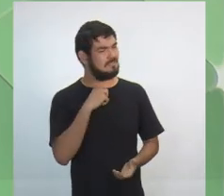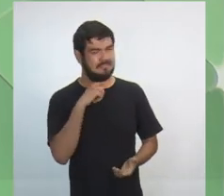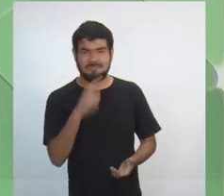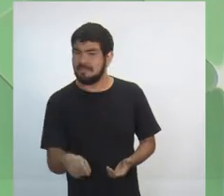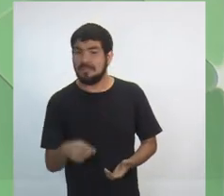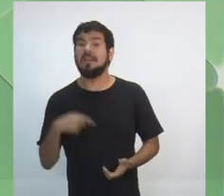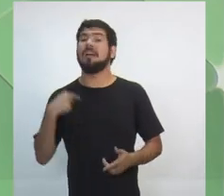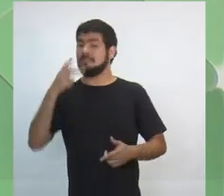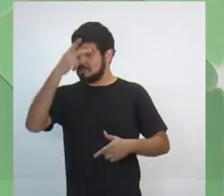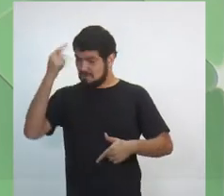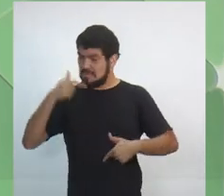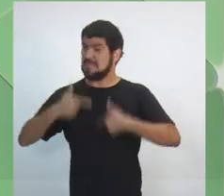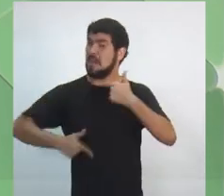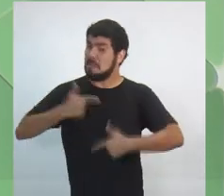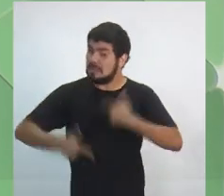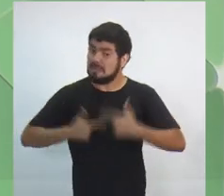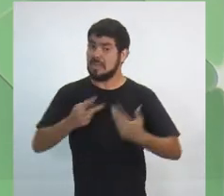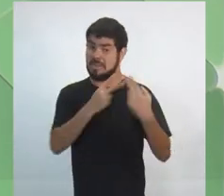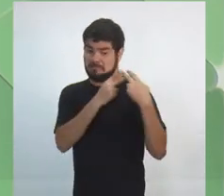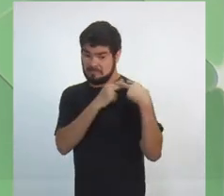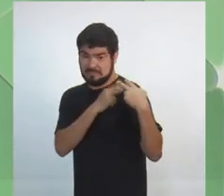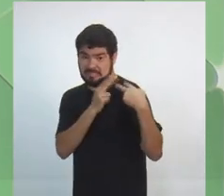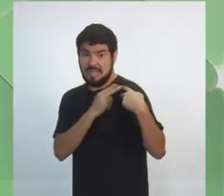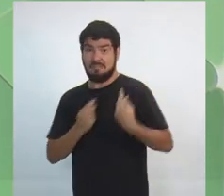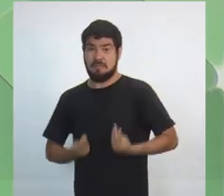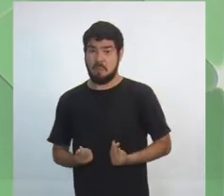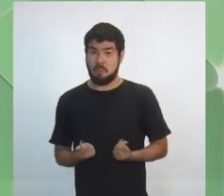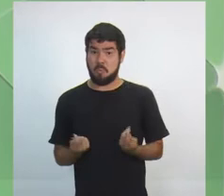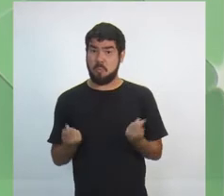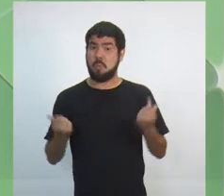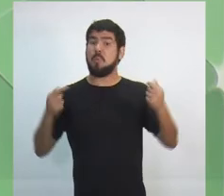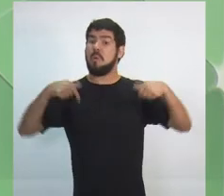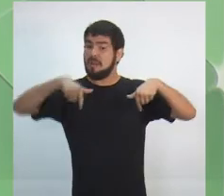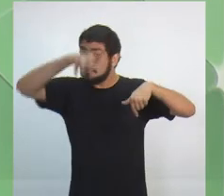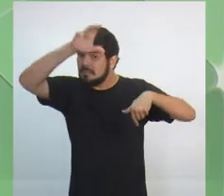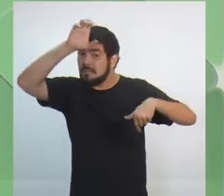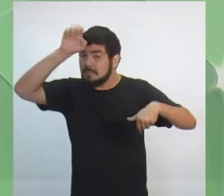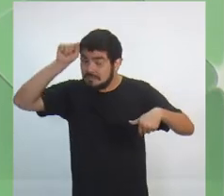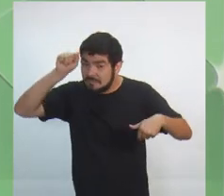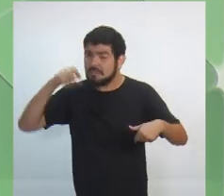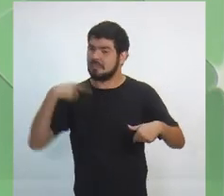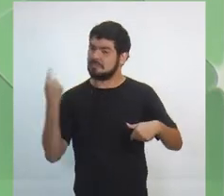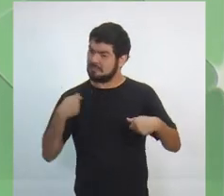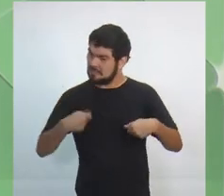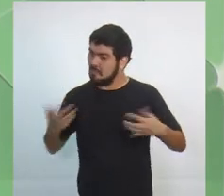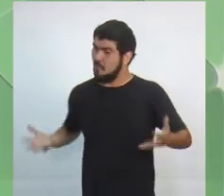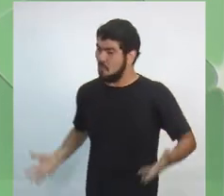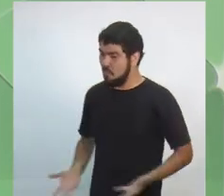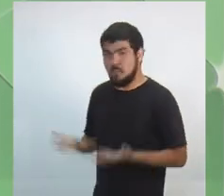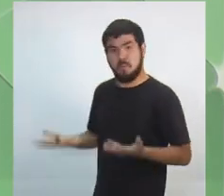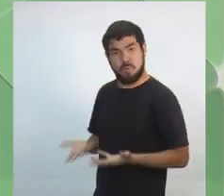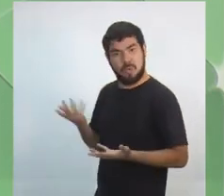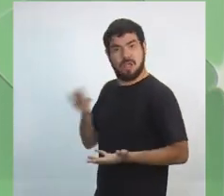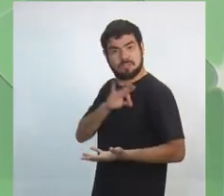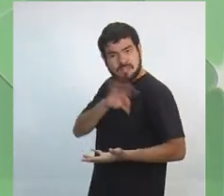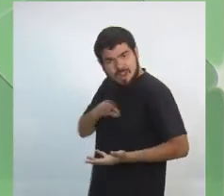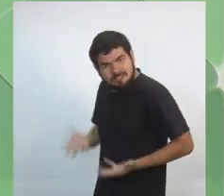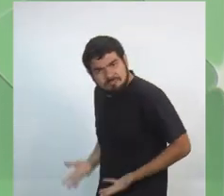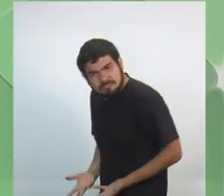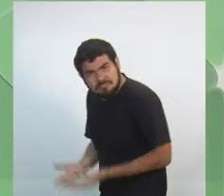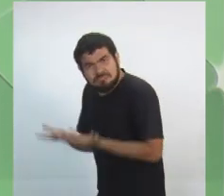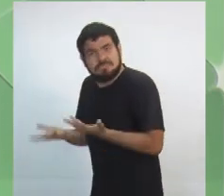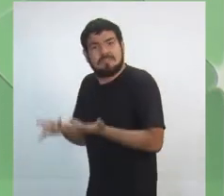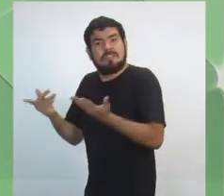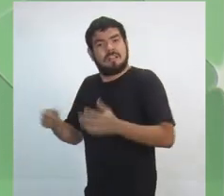os trabalhadores são os responsáveis pela riqueza do nosso Estado. Nós temos que valorizar, nós temos que dar um salário digno das condições de trabalho para que